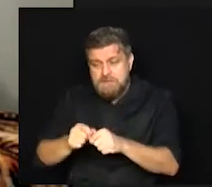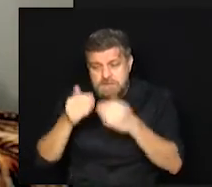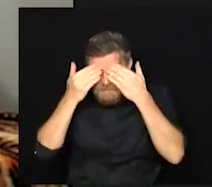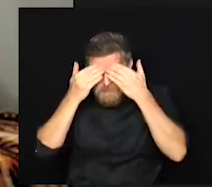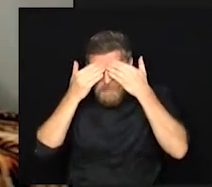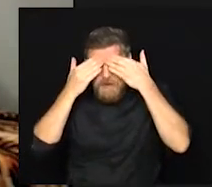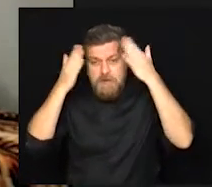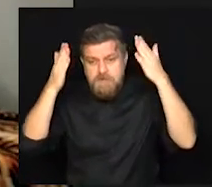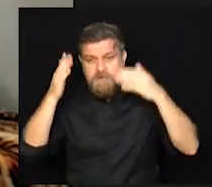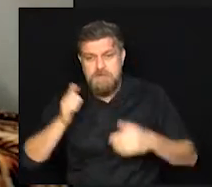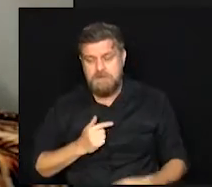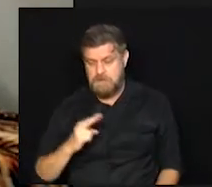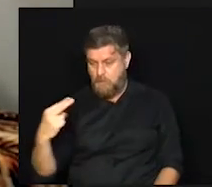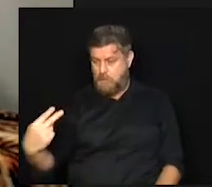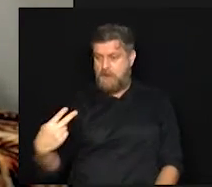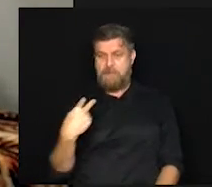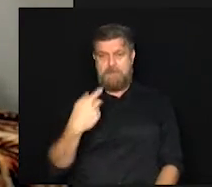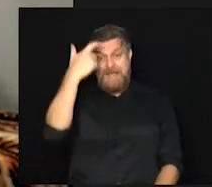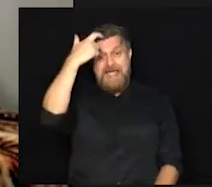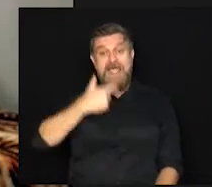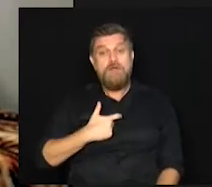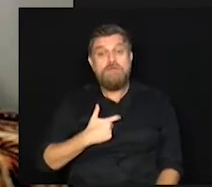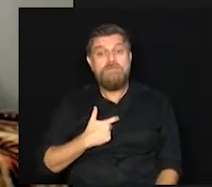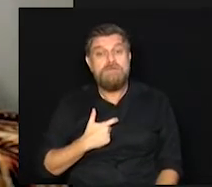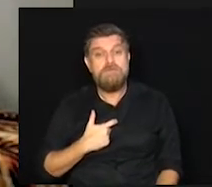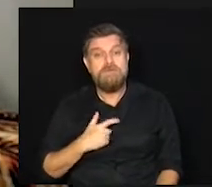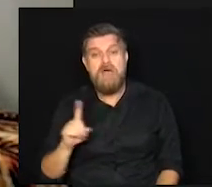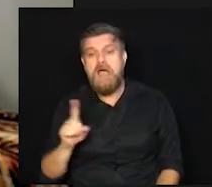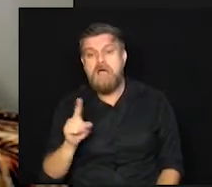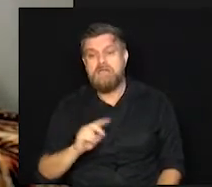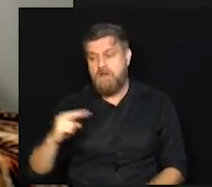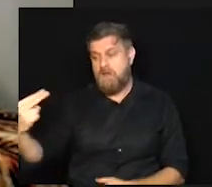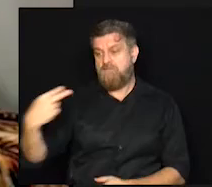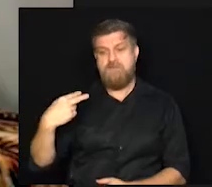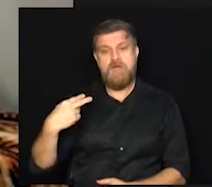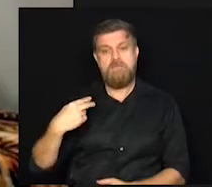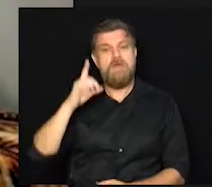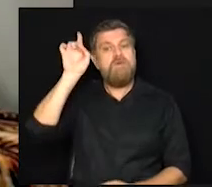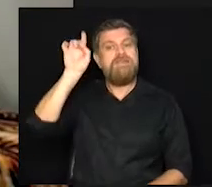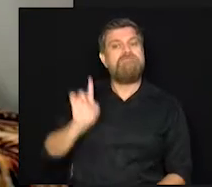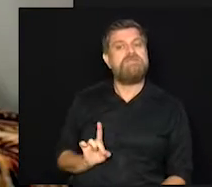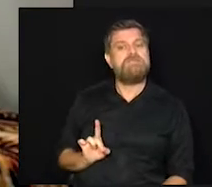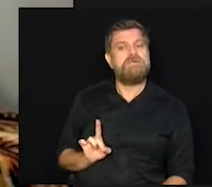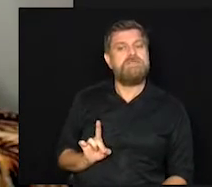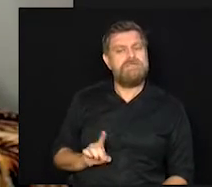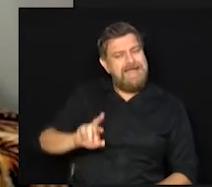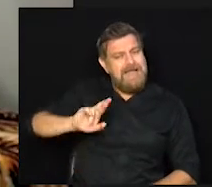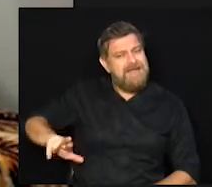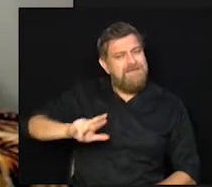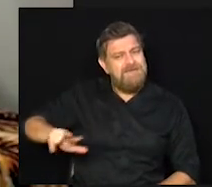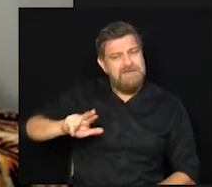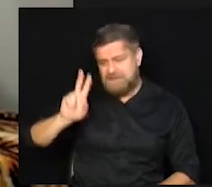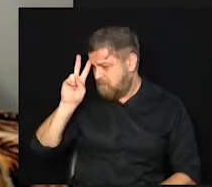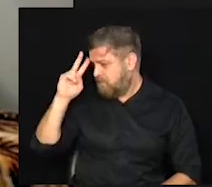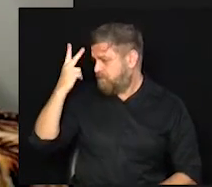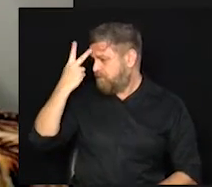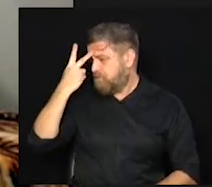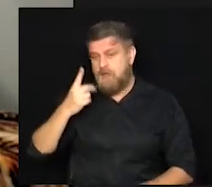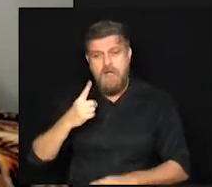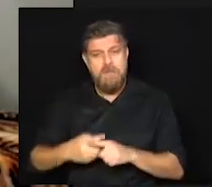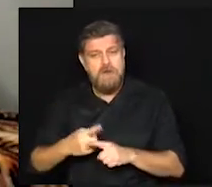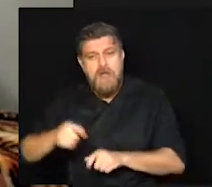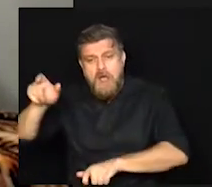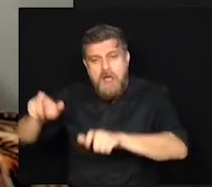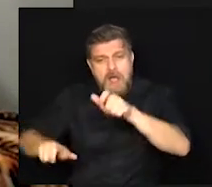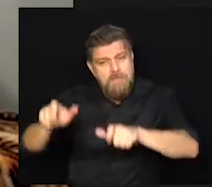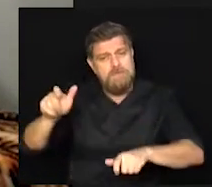a Priscila como uma pessoa e não a Priscila deficiente. Porque as pessoas, elas têm,